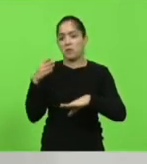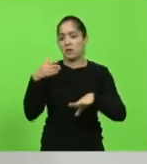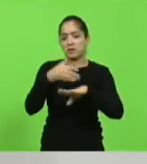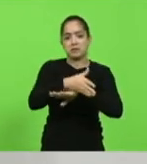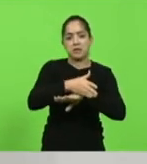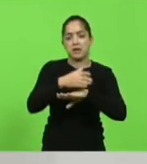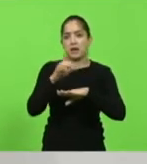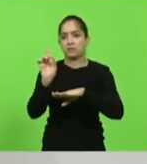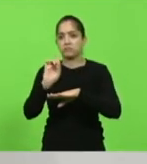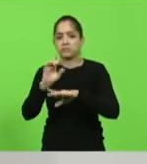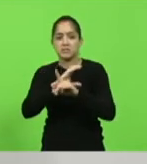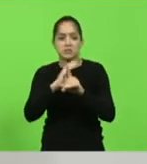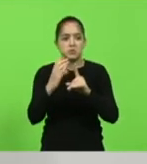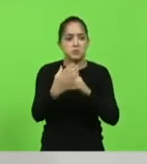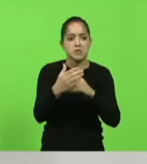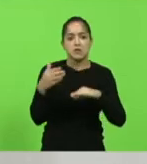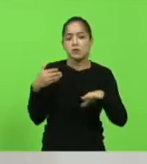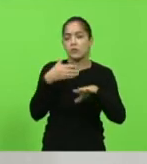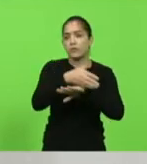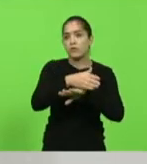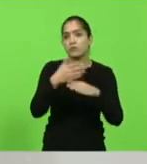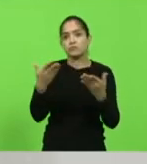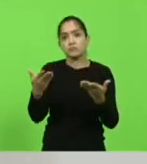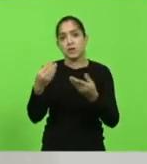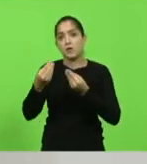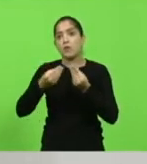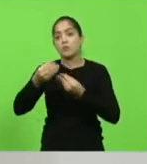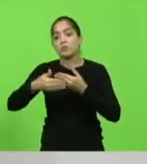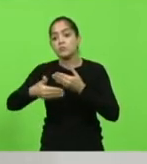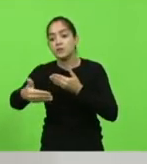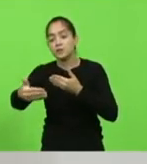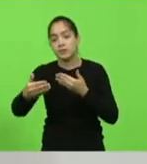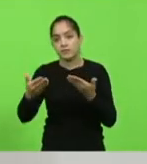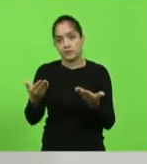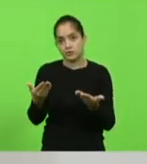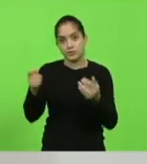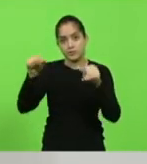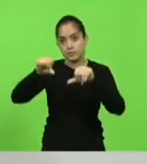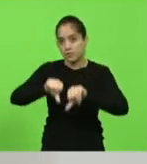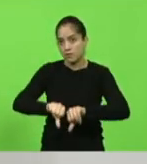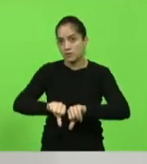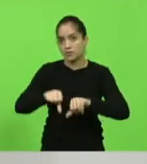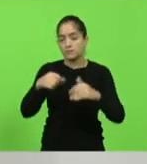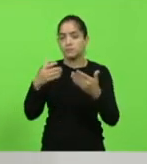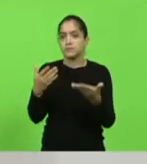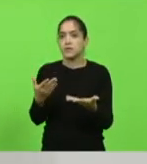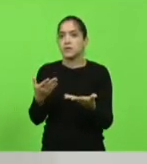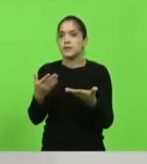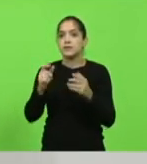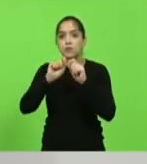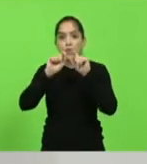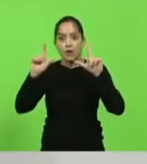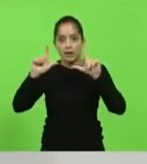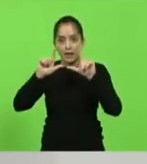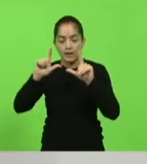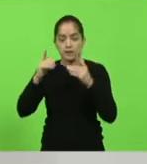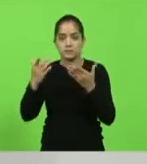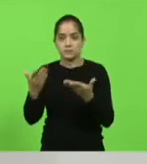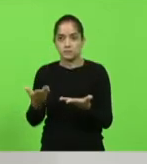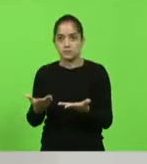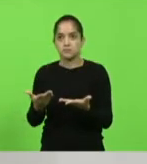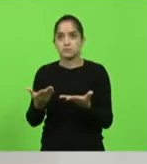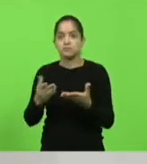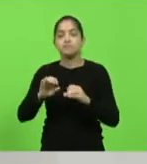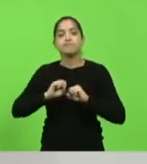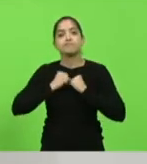naquelas comunidades e a situação que nós vamos viver Então esse uma Alerta que eu faço